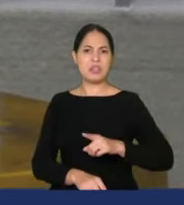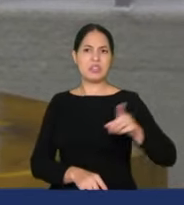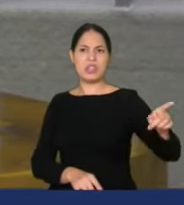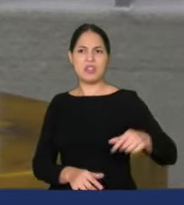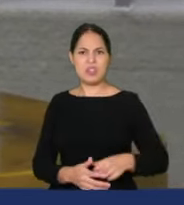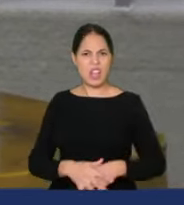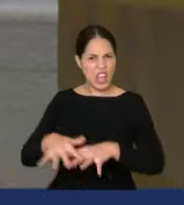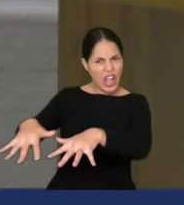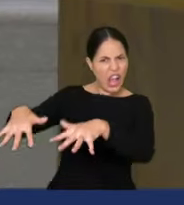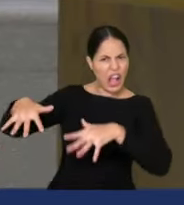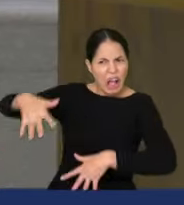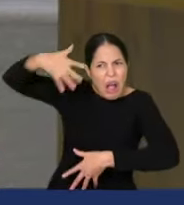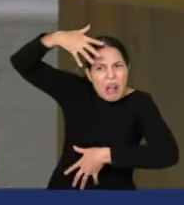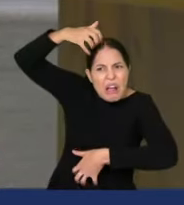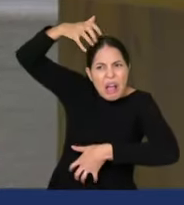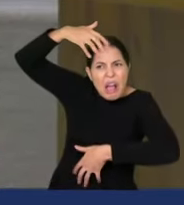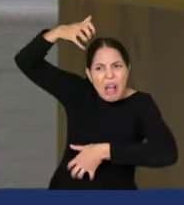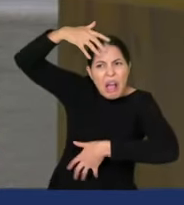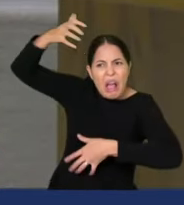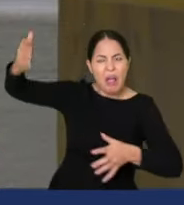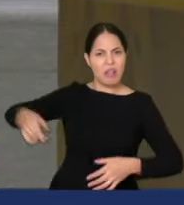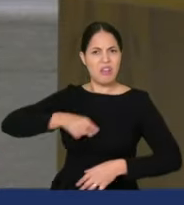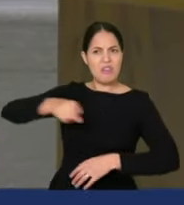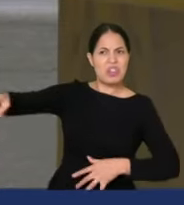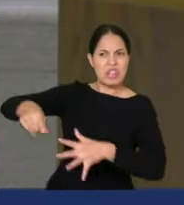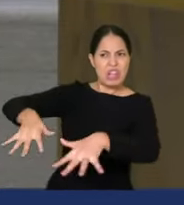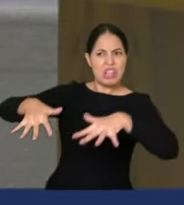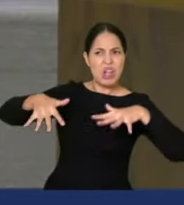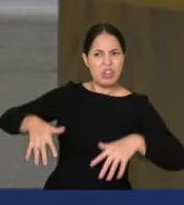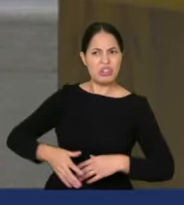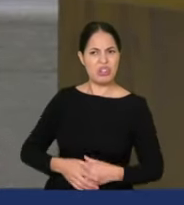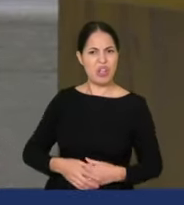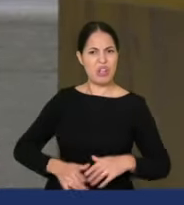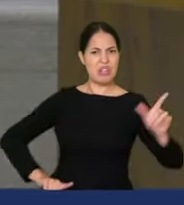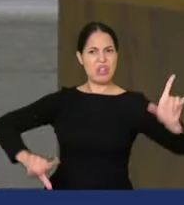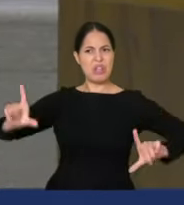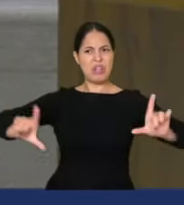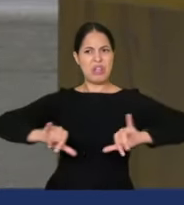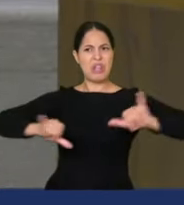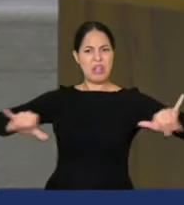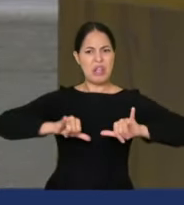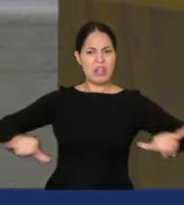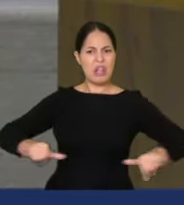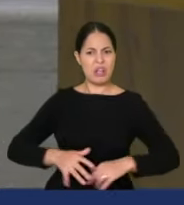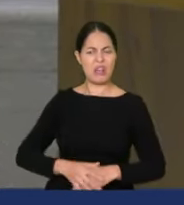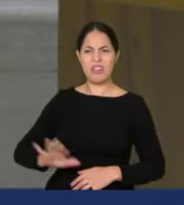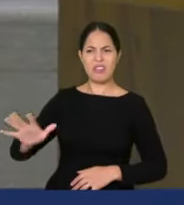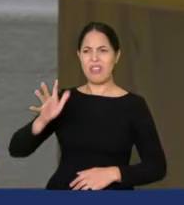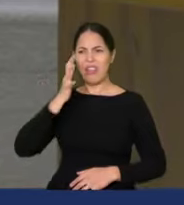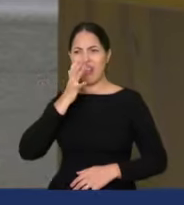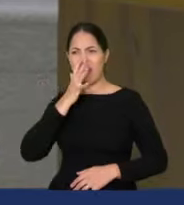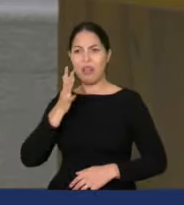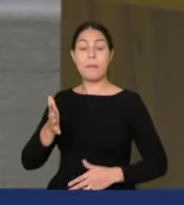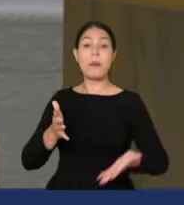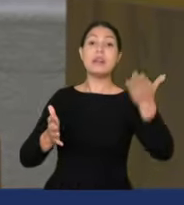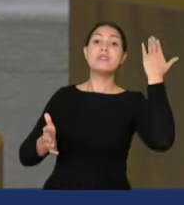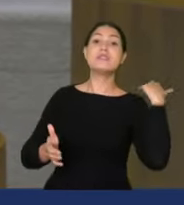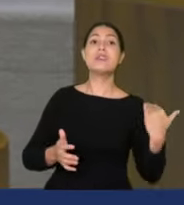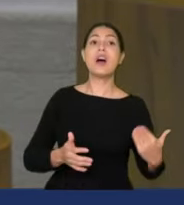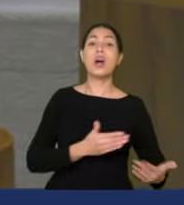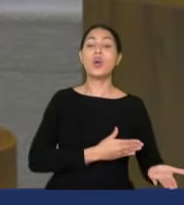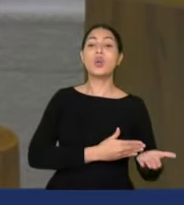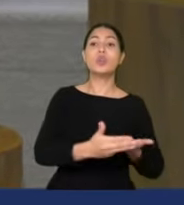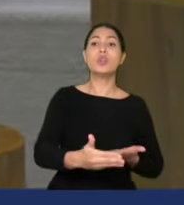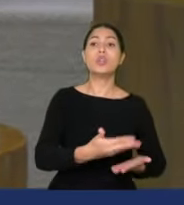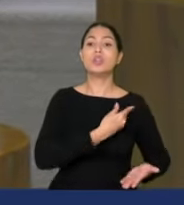auditório deixem de ouvir a grande imprensa e busquem olhar quanto valia a Petrobras no início do